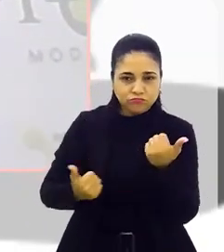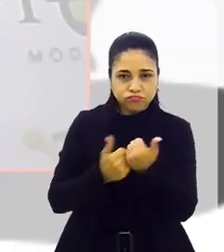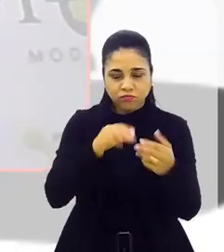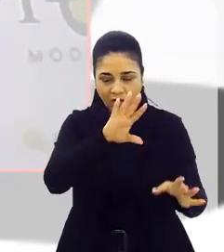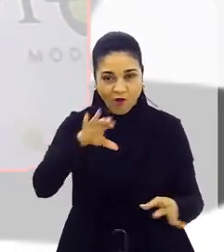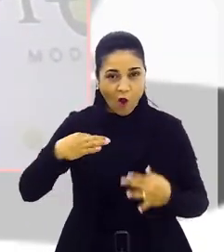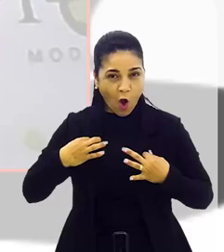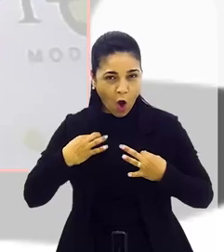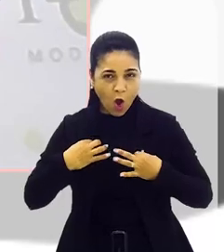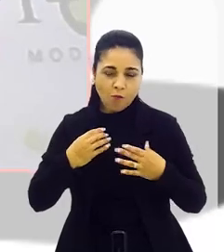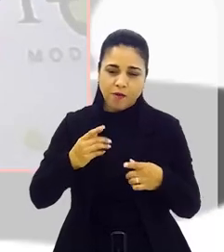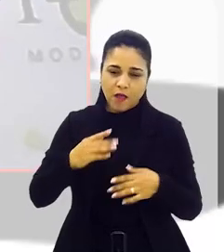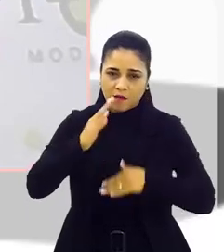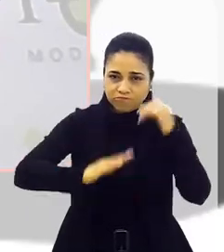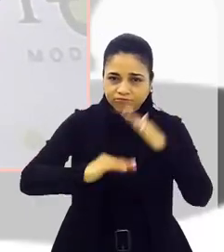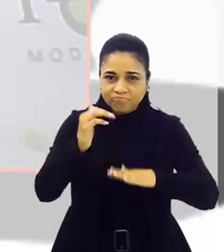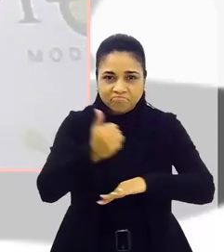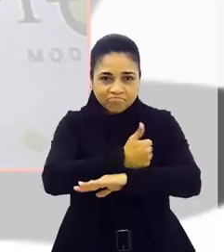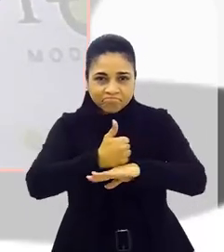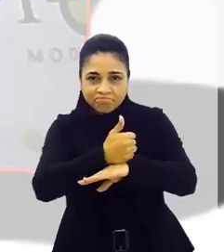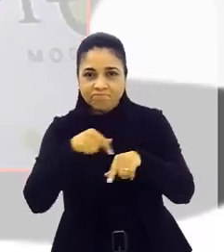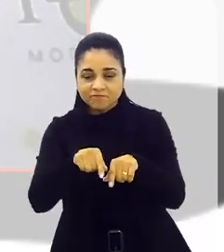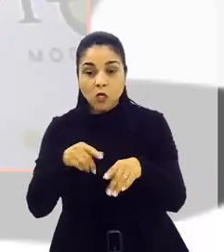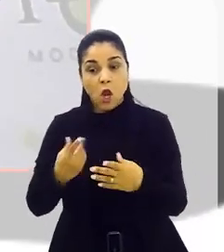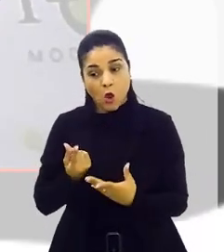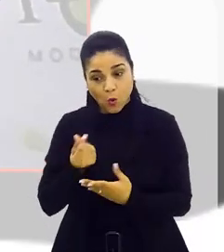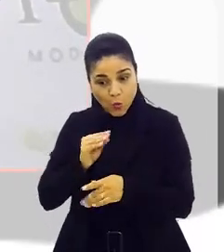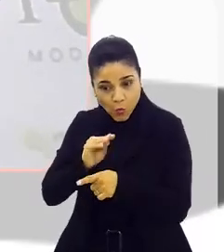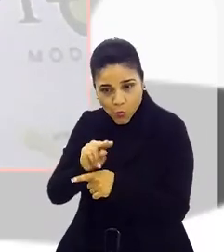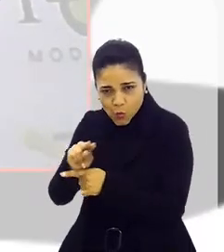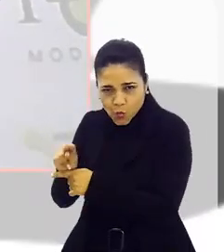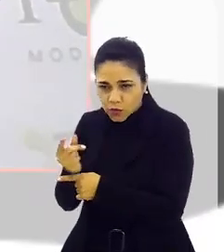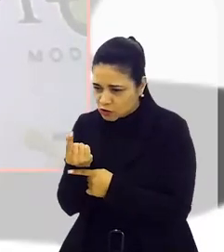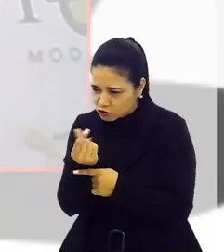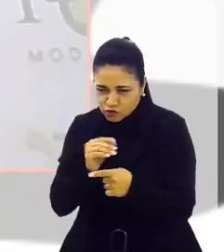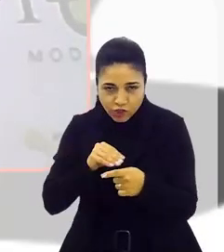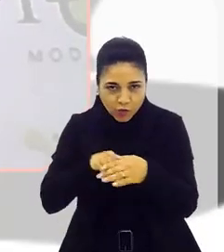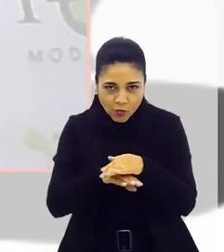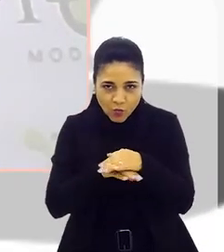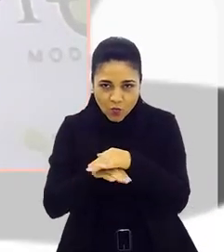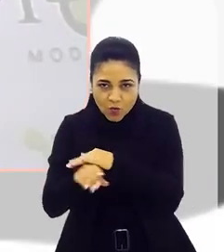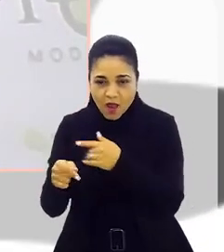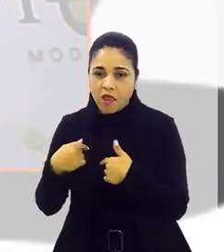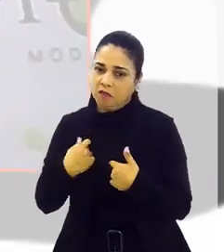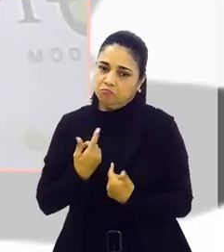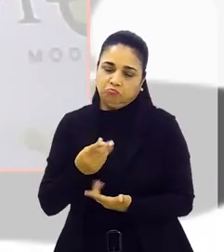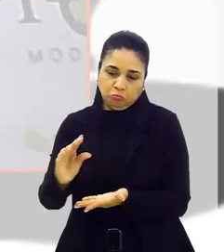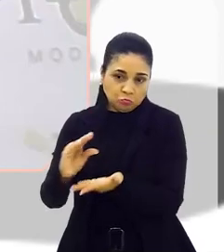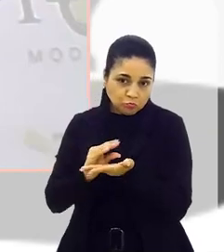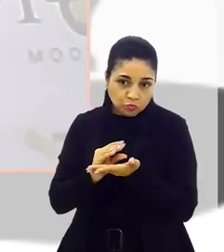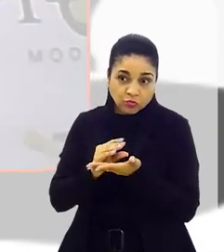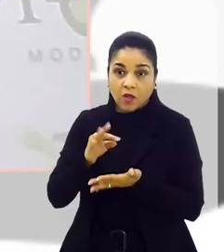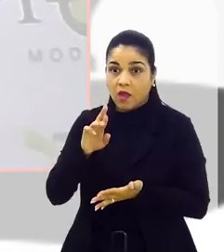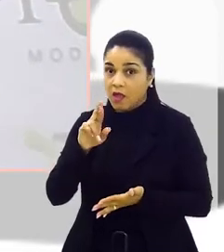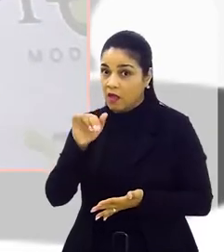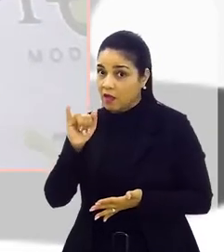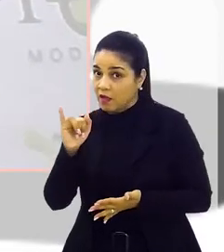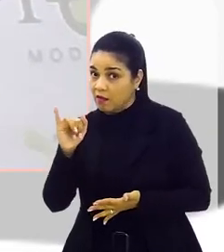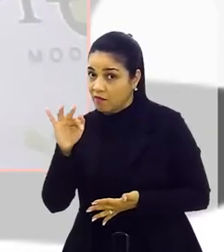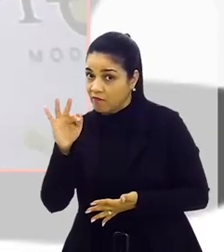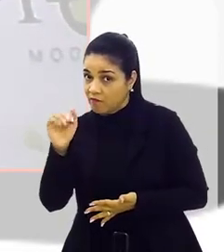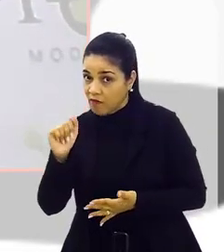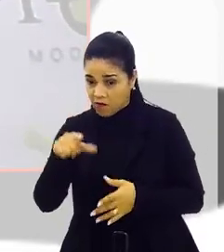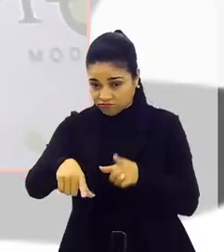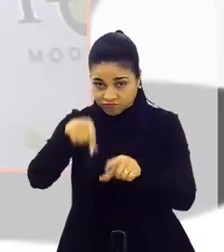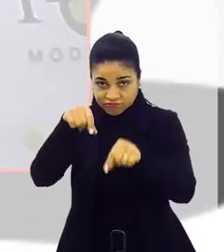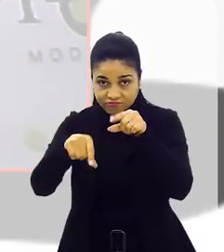ela ajuda no cenário, no figurino, ela produz, ela cuida do nosso dinheirinho. Eu digo dinheirinho porque a gente não tem dinheiro. Toda a graninha da